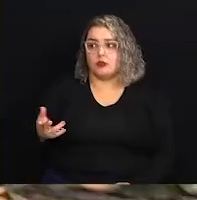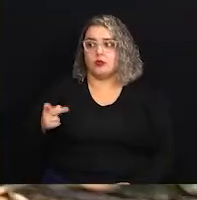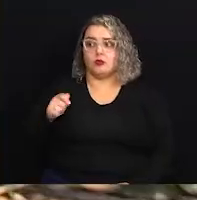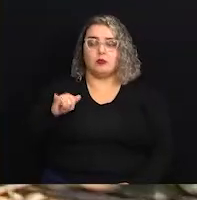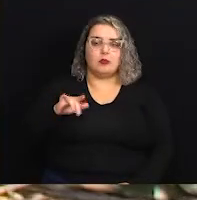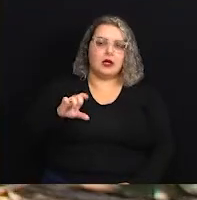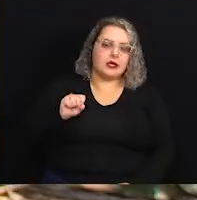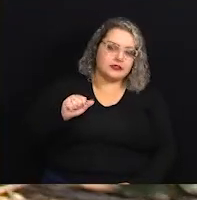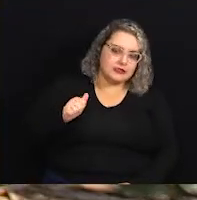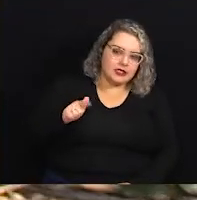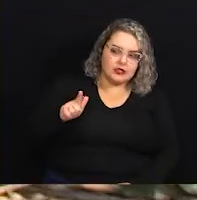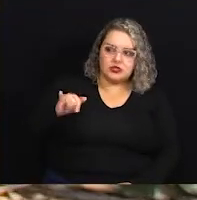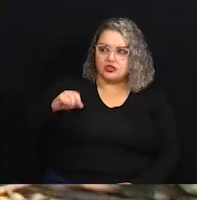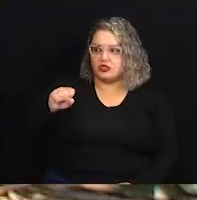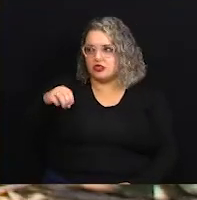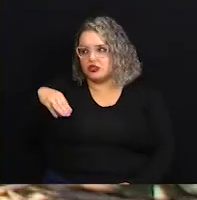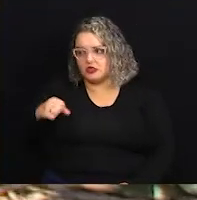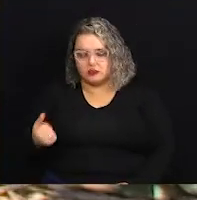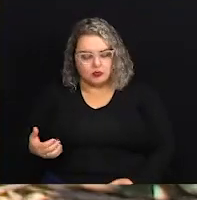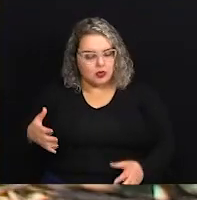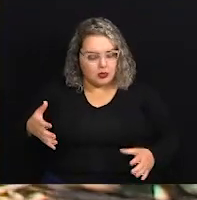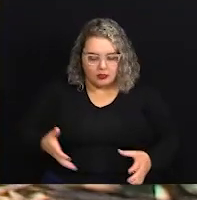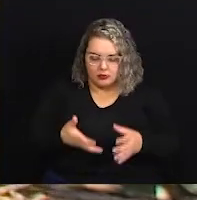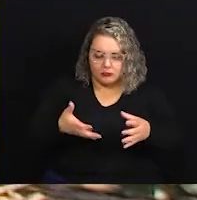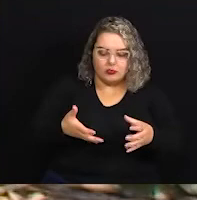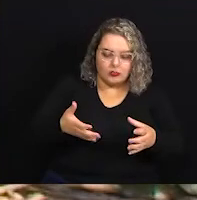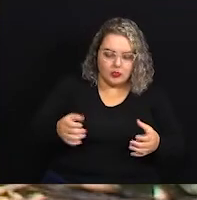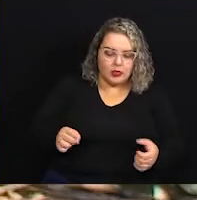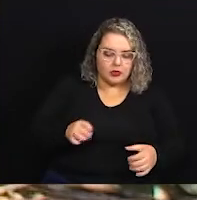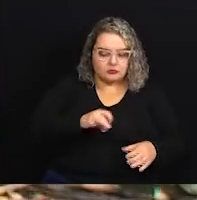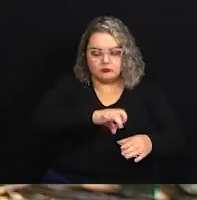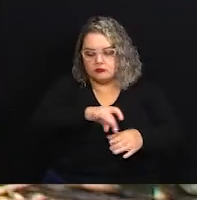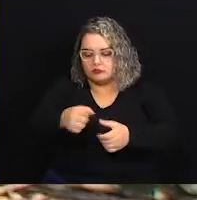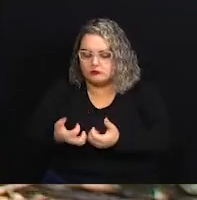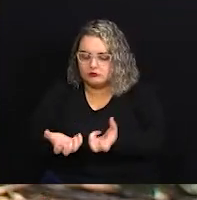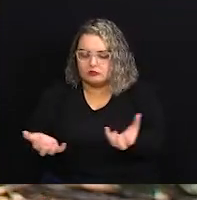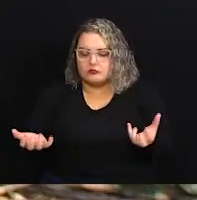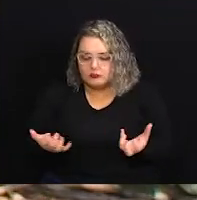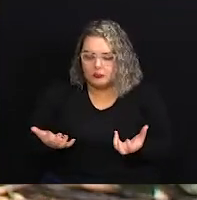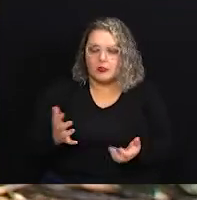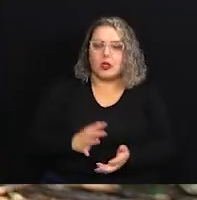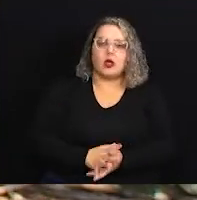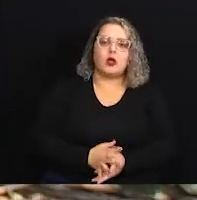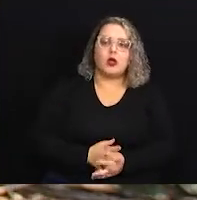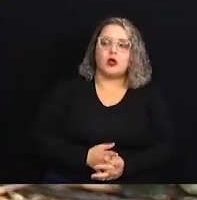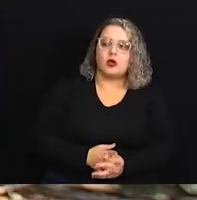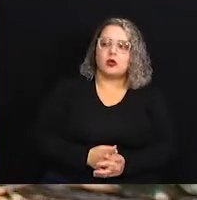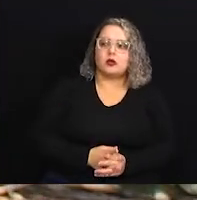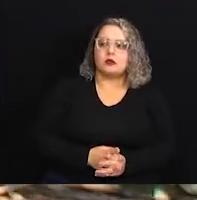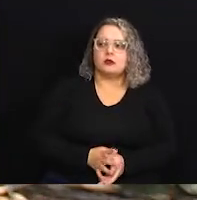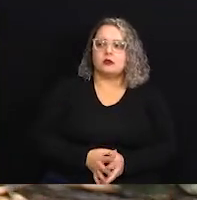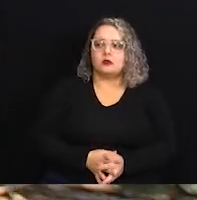utilizado em paisagismo, em produção de mudas, em hortas,